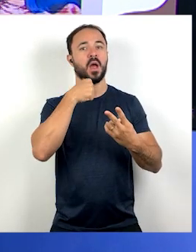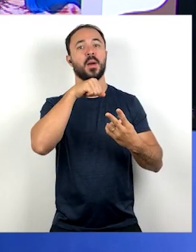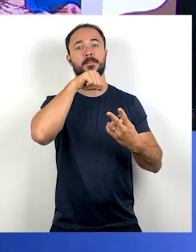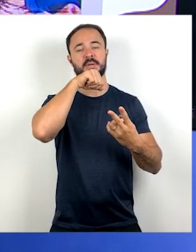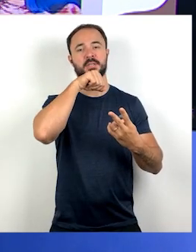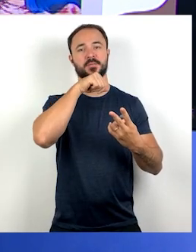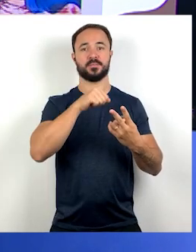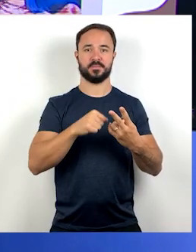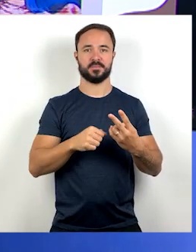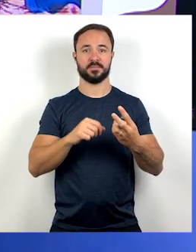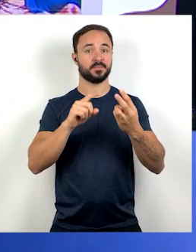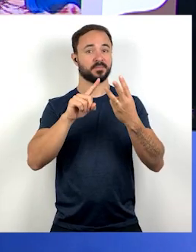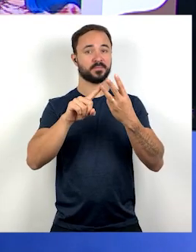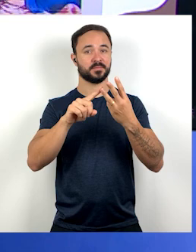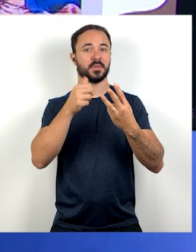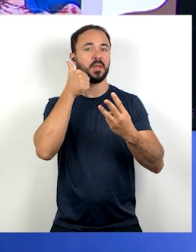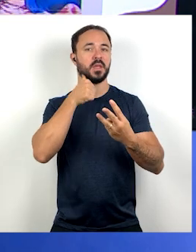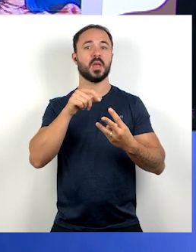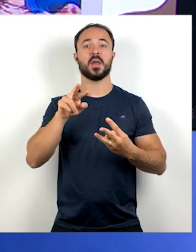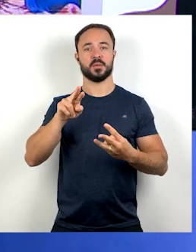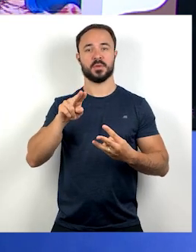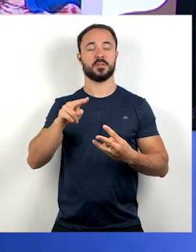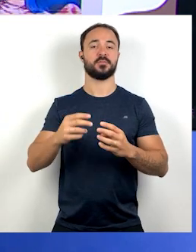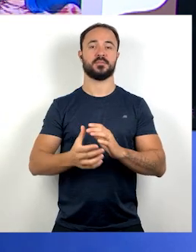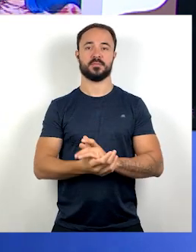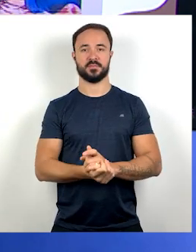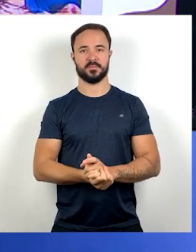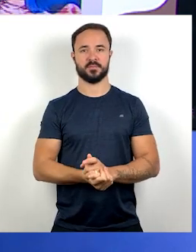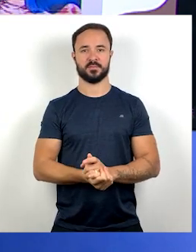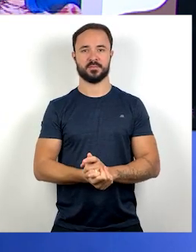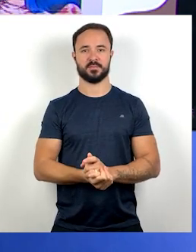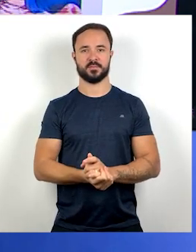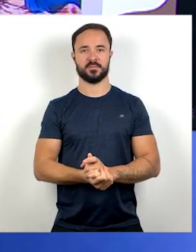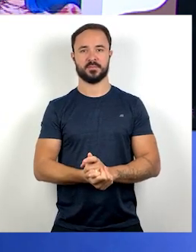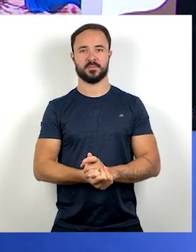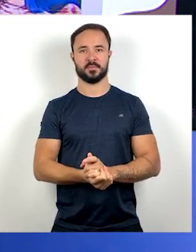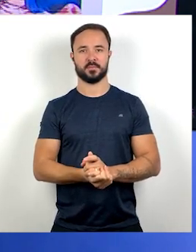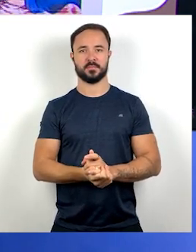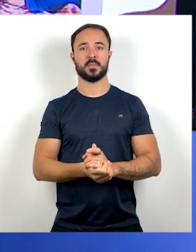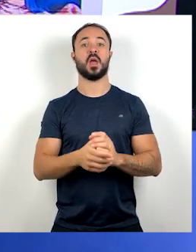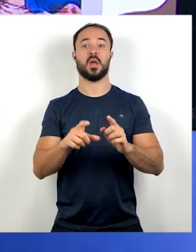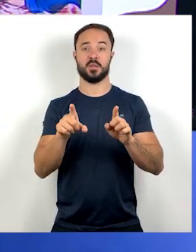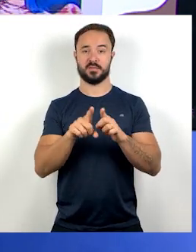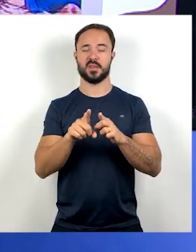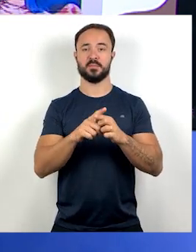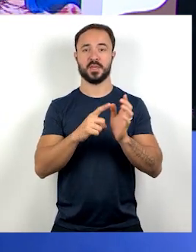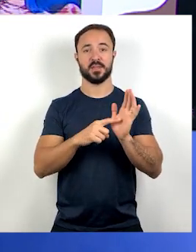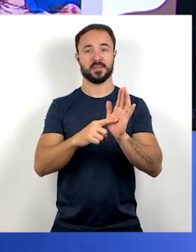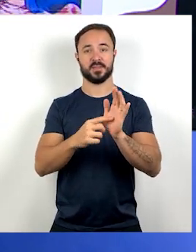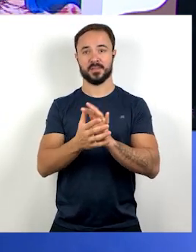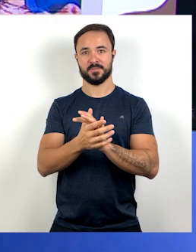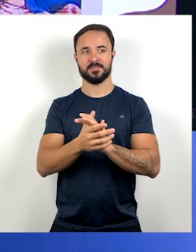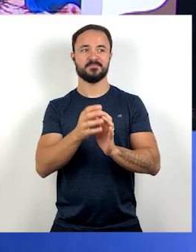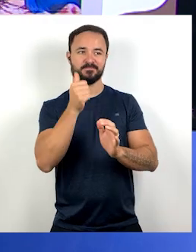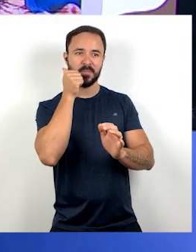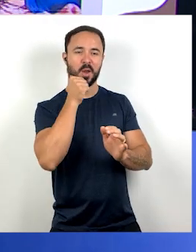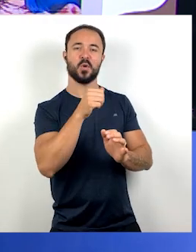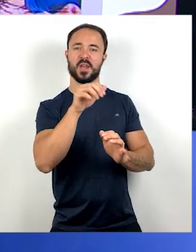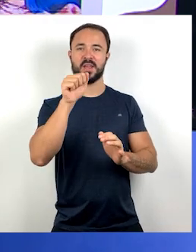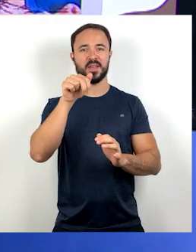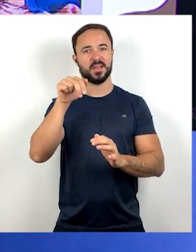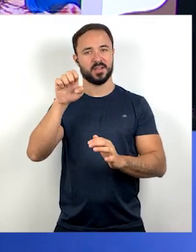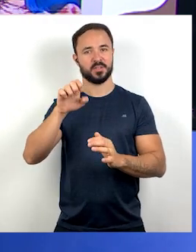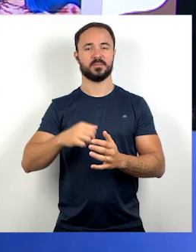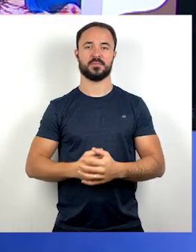a mãe, Edith, e a irmã, Margot Frank. Ao lado, no cantinho, a própria Anne